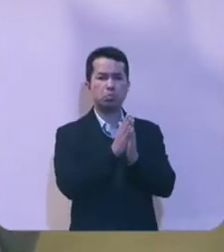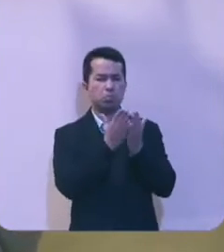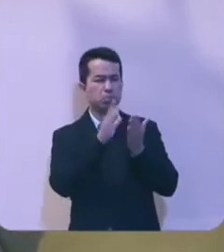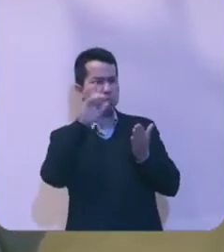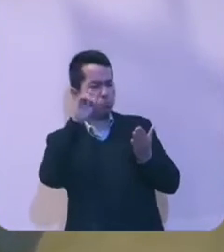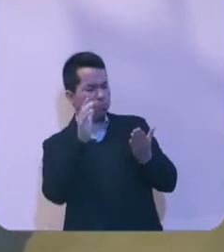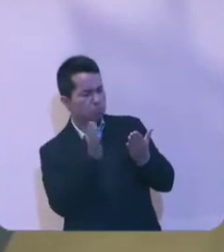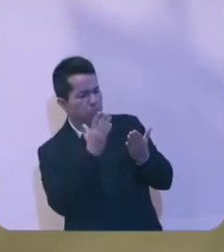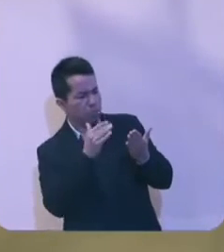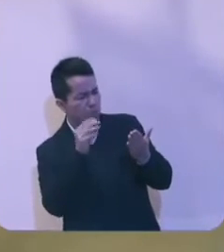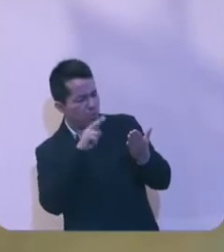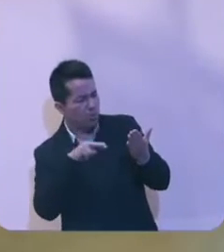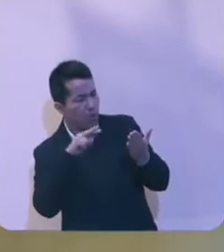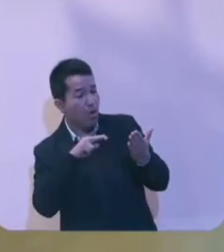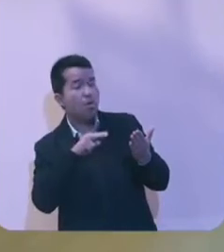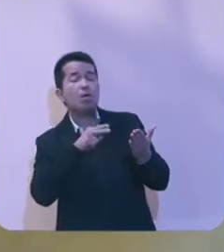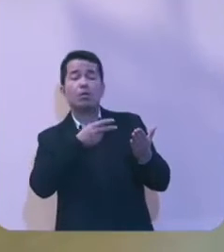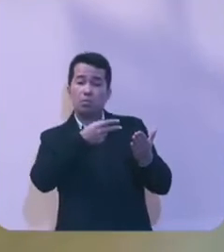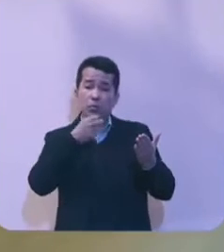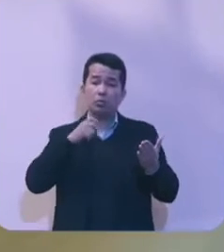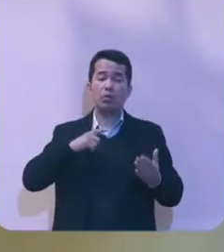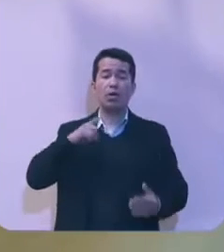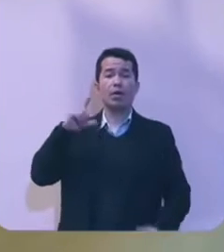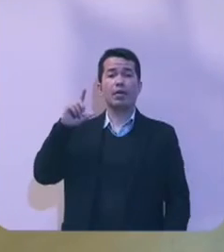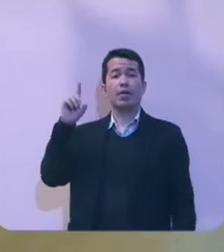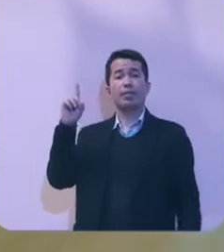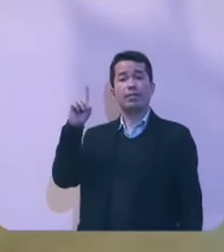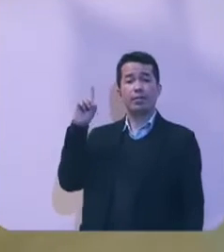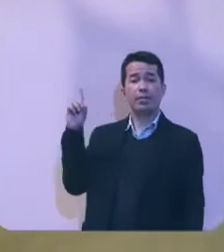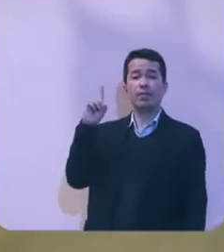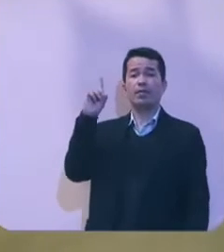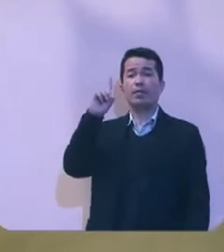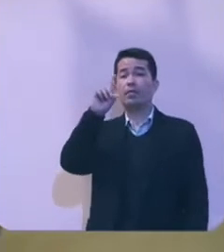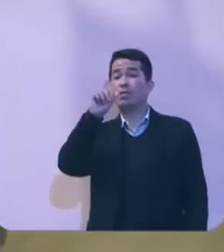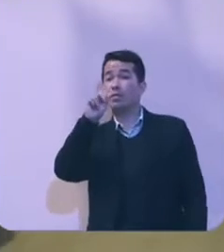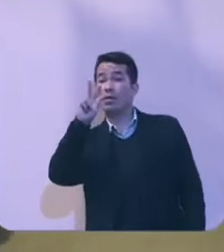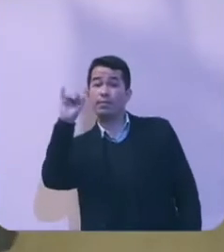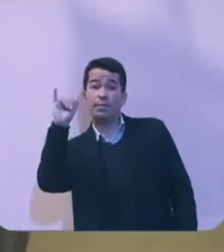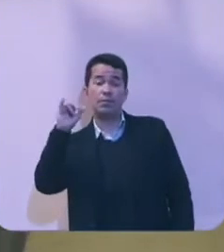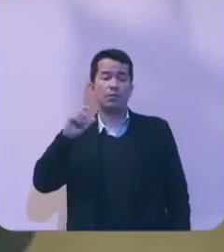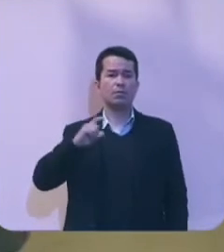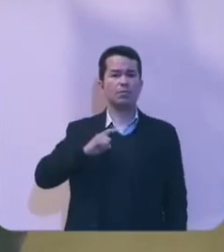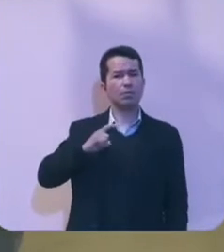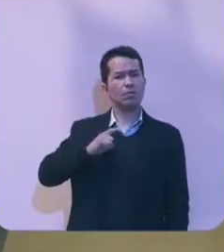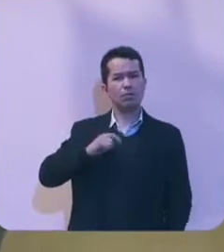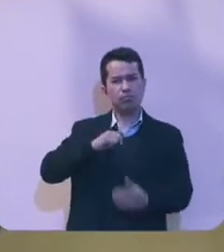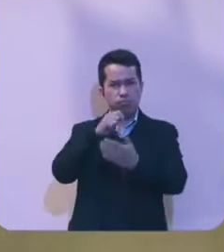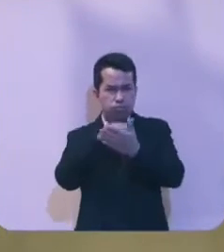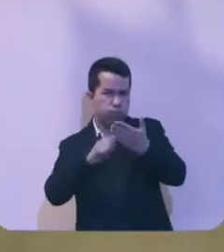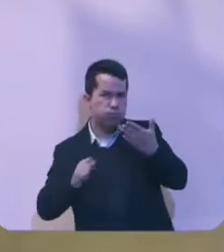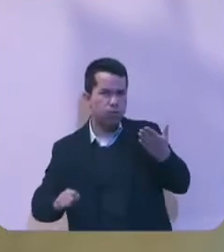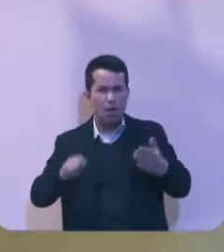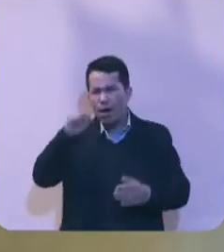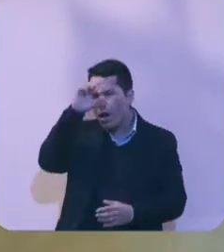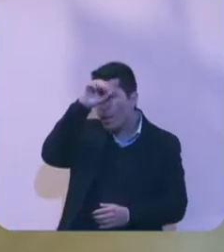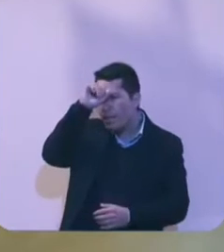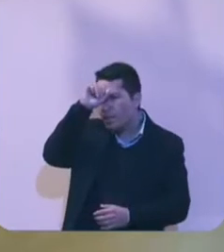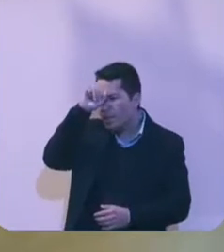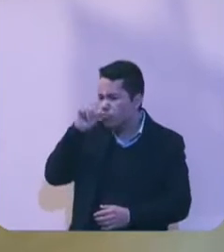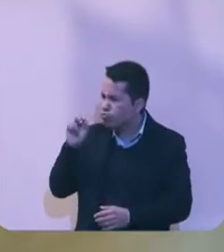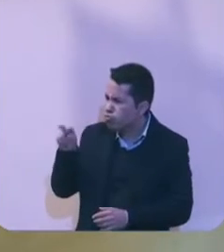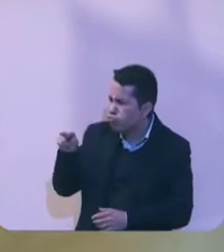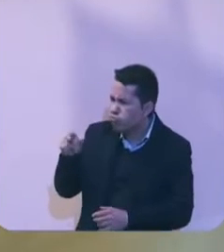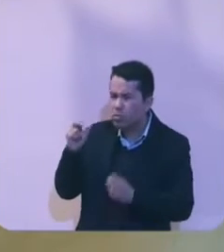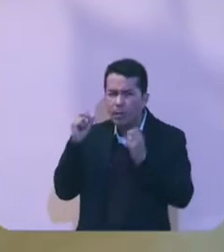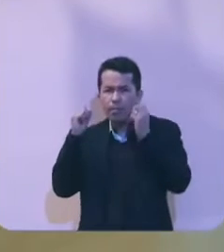salmo foi escrito por Davi, aprendendo com Moisés. Quando tinha uma batalha, um inimigo para enfrentar, ele